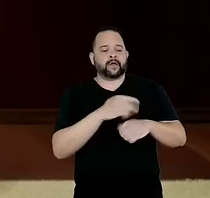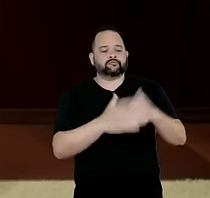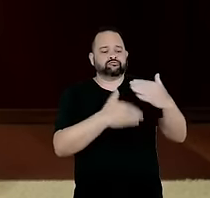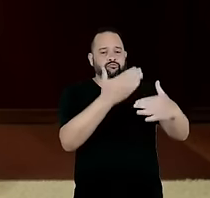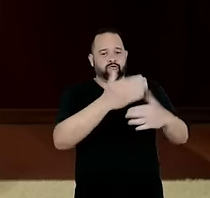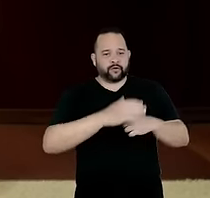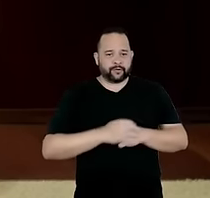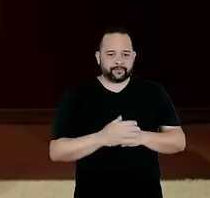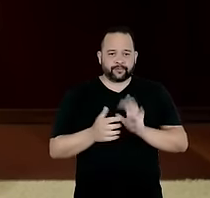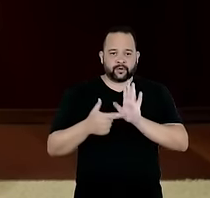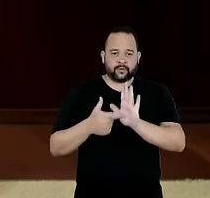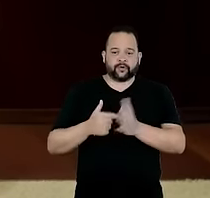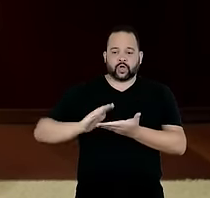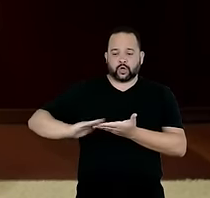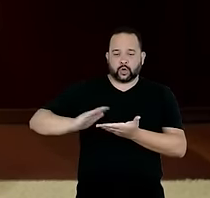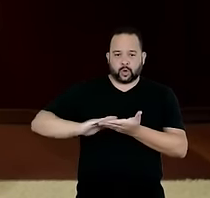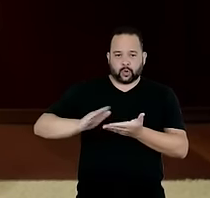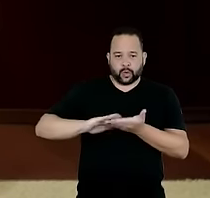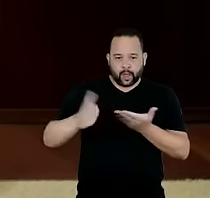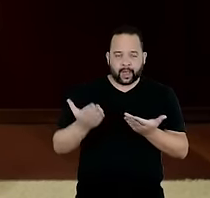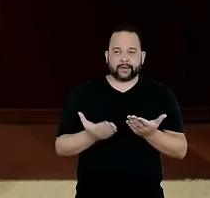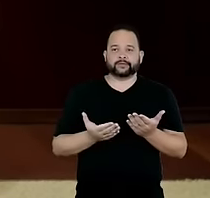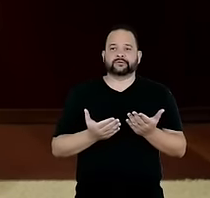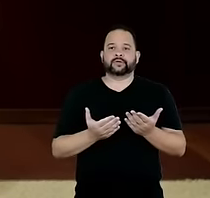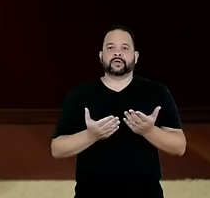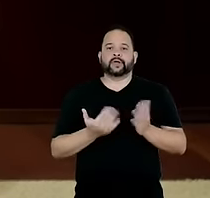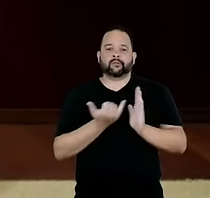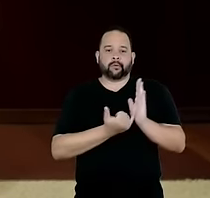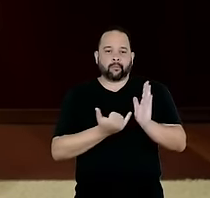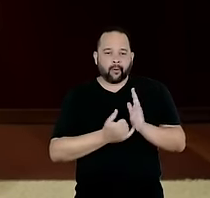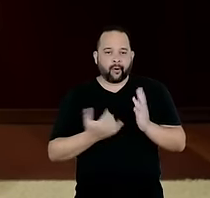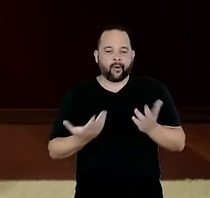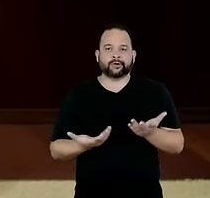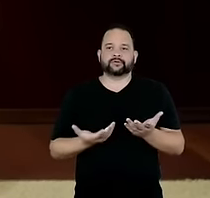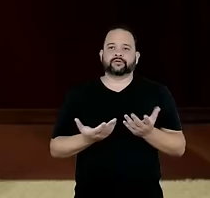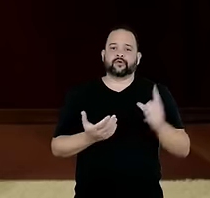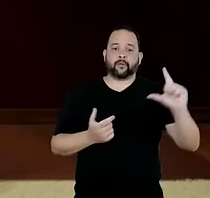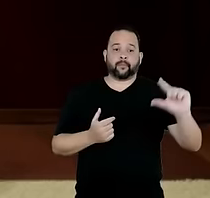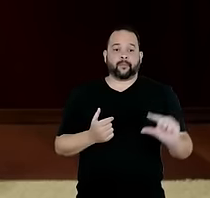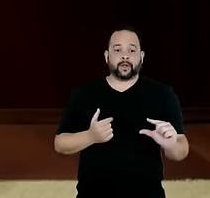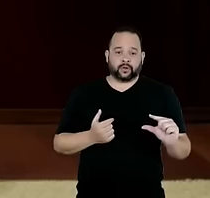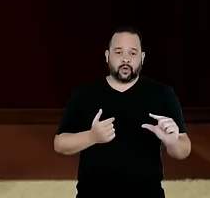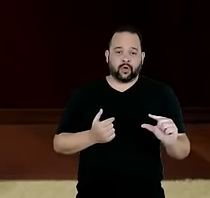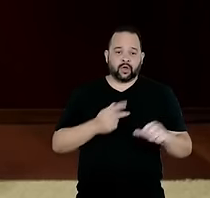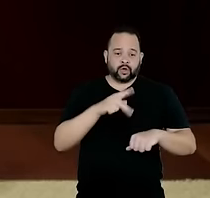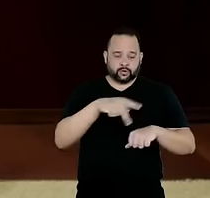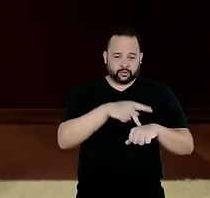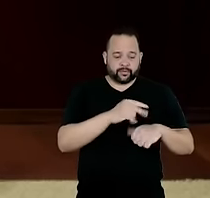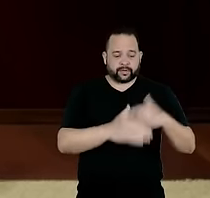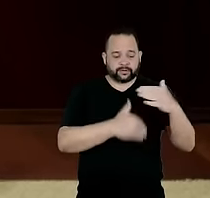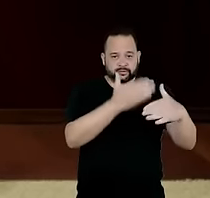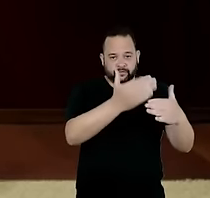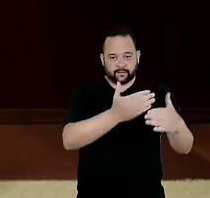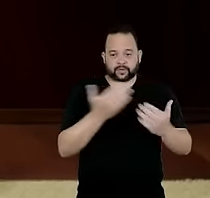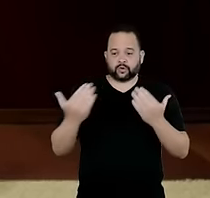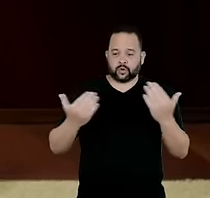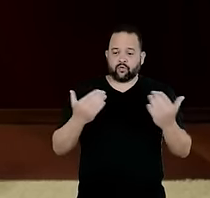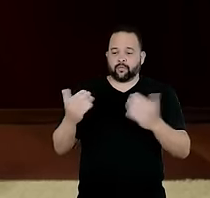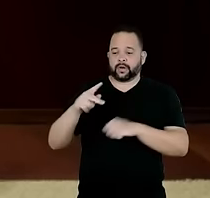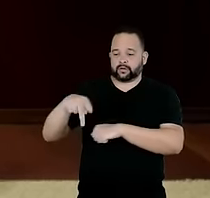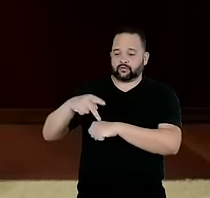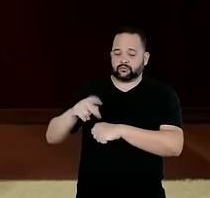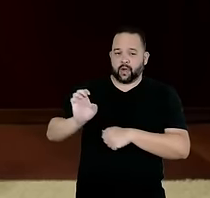eh durante a pandemia e pós-pandemia foi menor nos emergentes em relação aos envolvidos des envolvidos